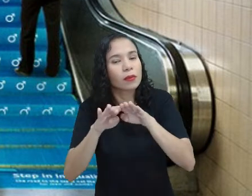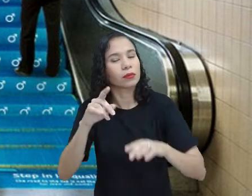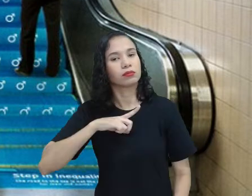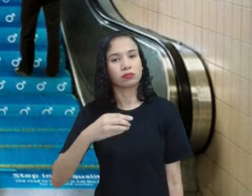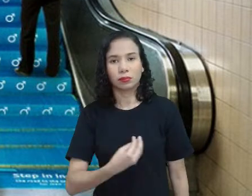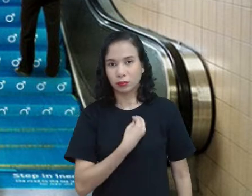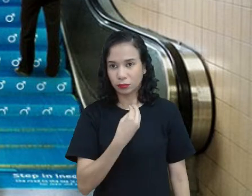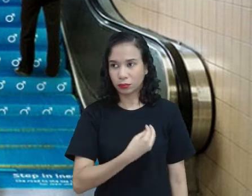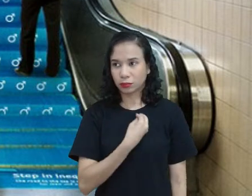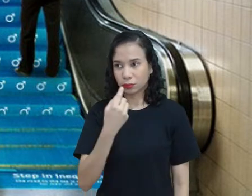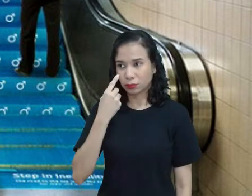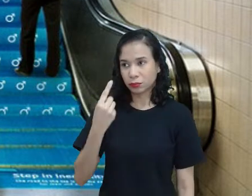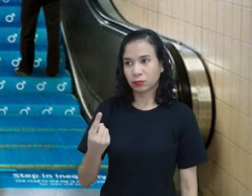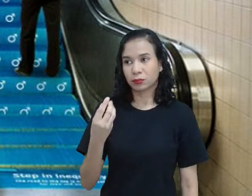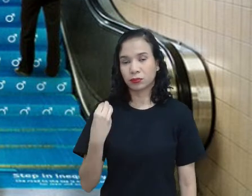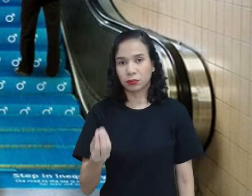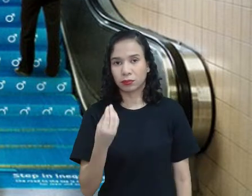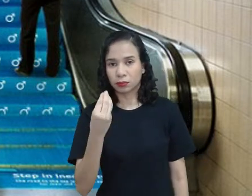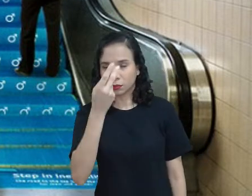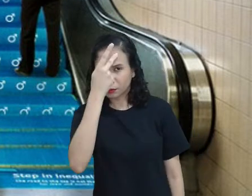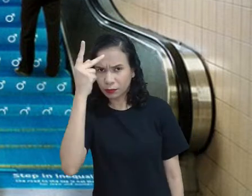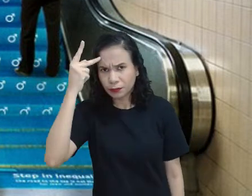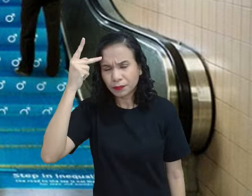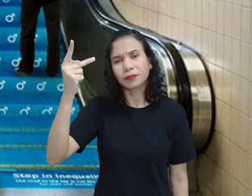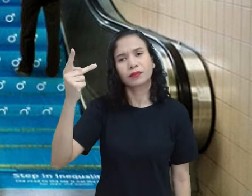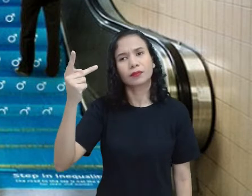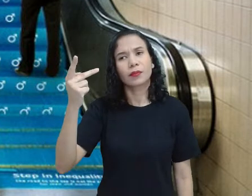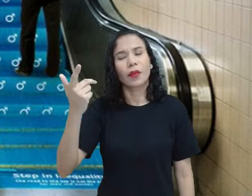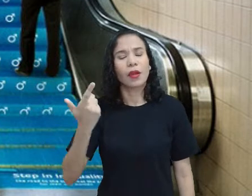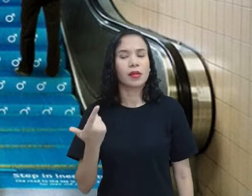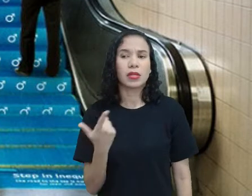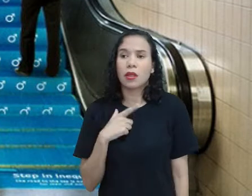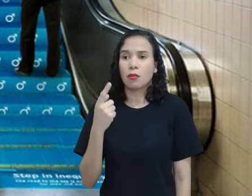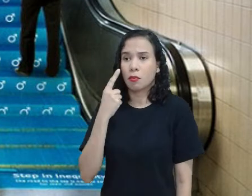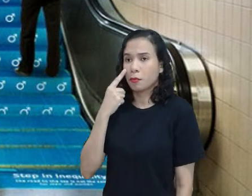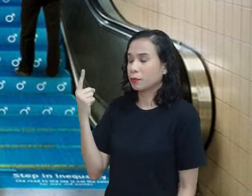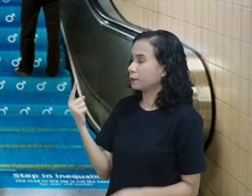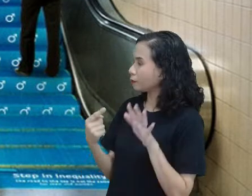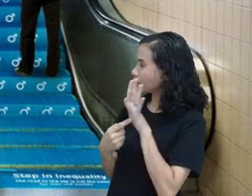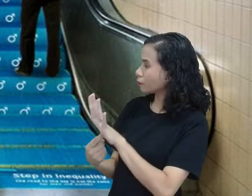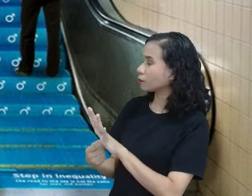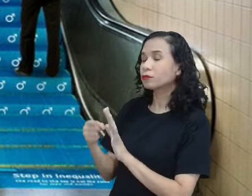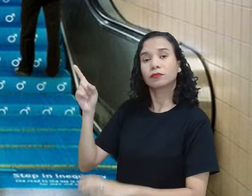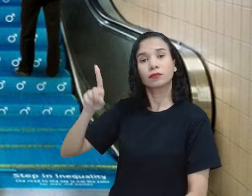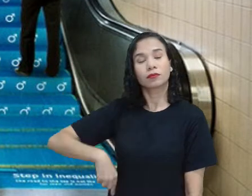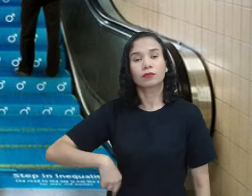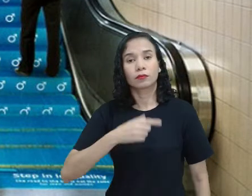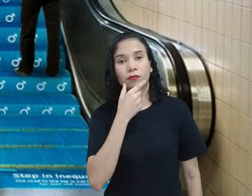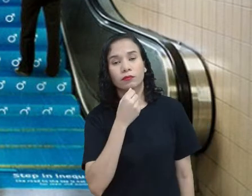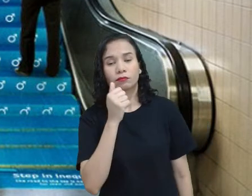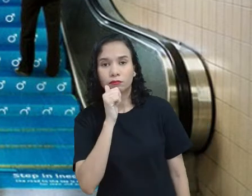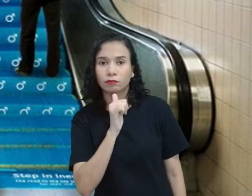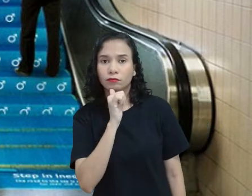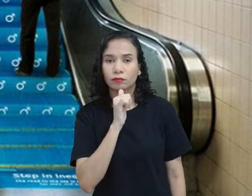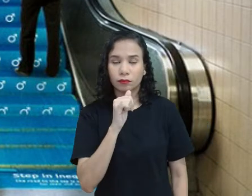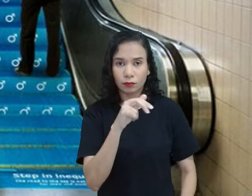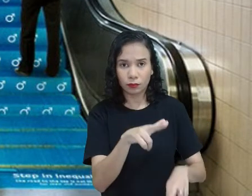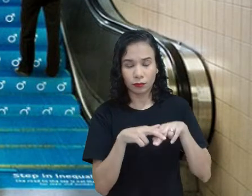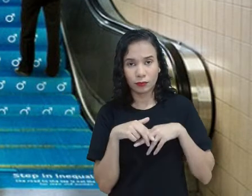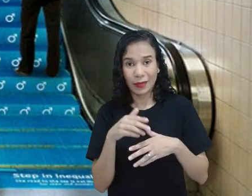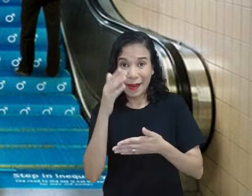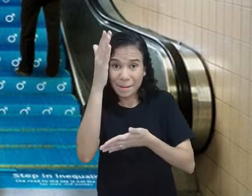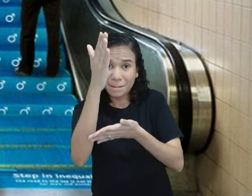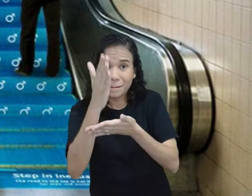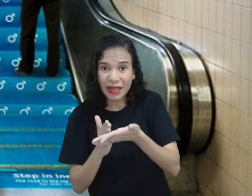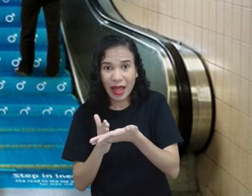tem de pessoas, sem mostrar essa questão do gênero. Porque metade da população,